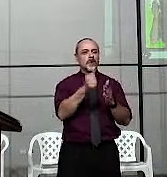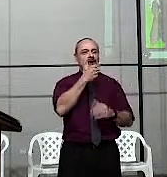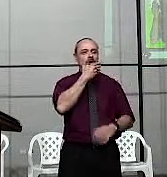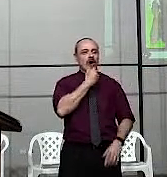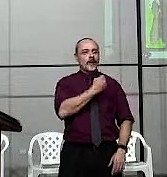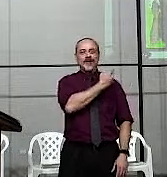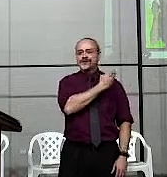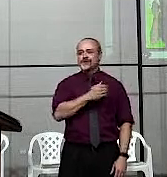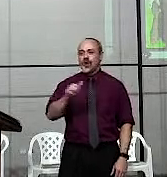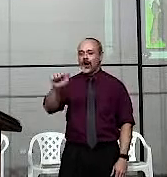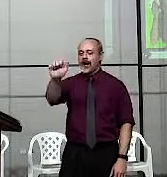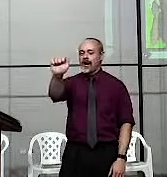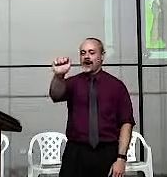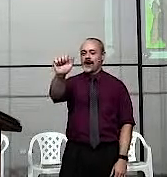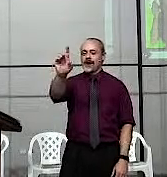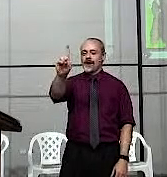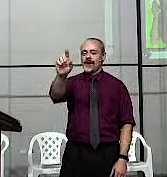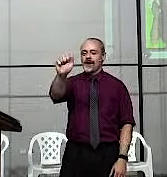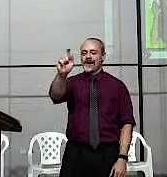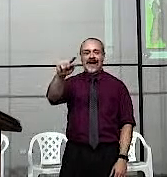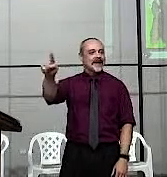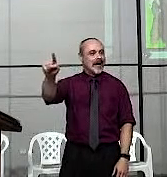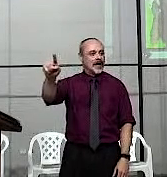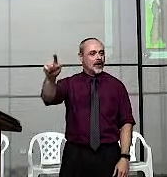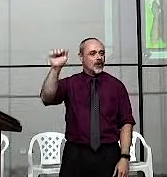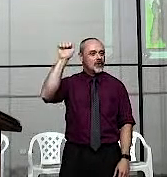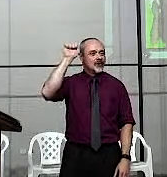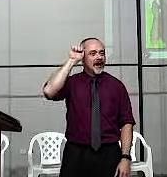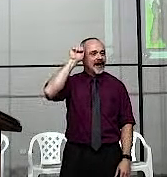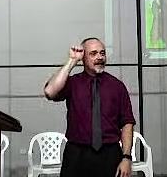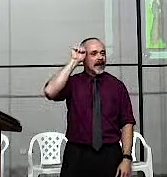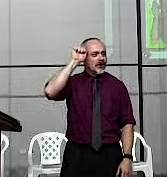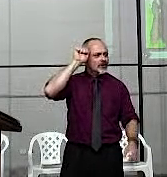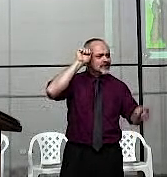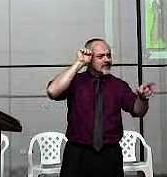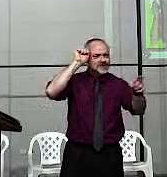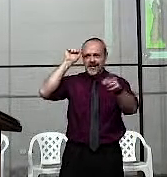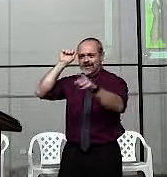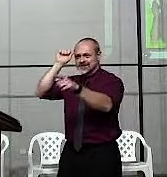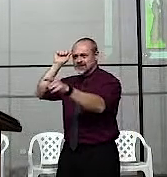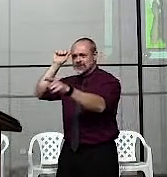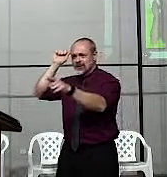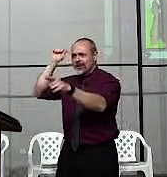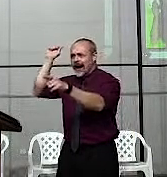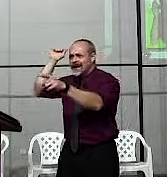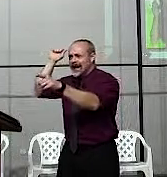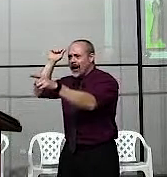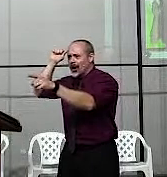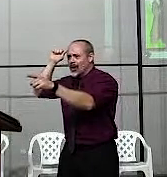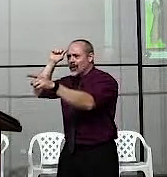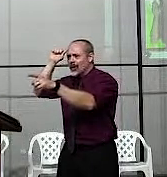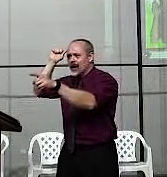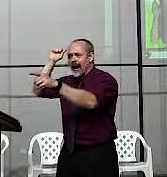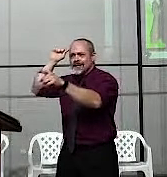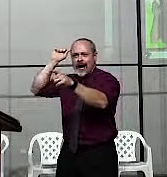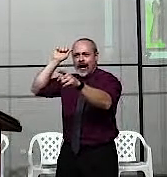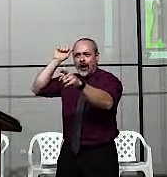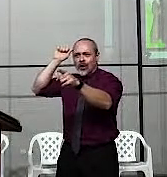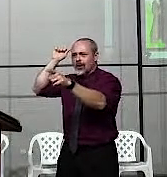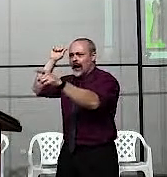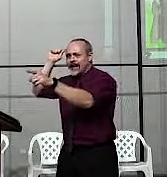O primeiro homem foi Adão. Sinaliza junto comigo. Adão.